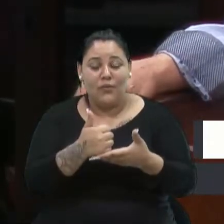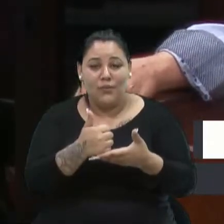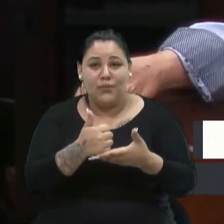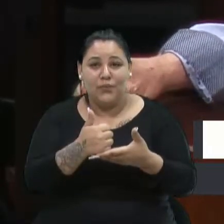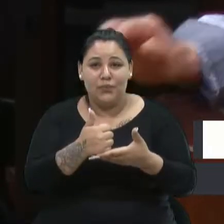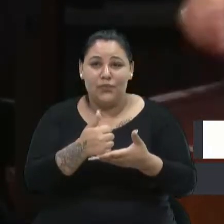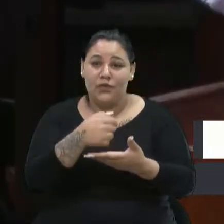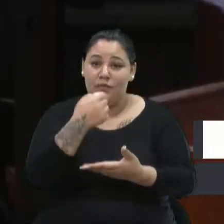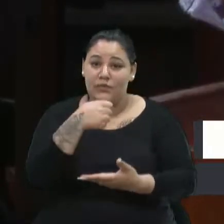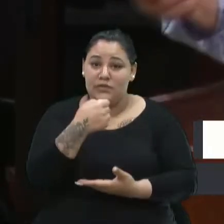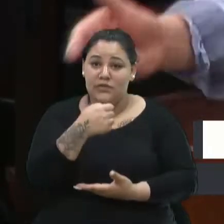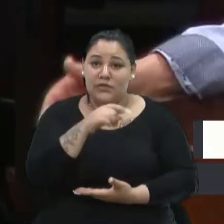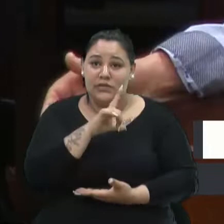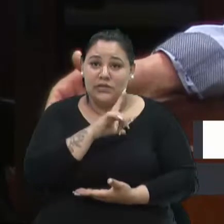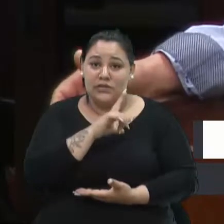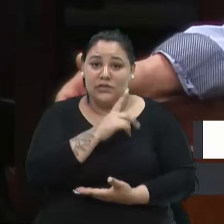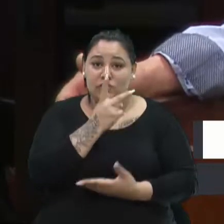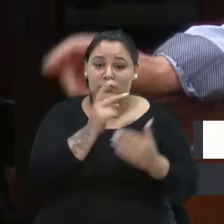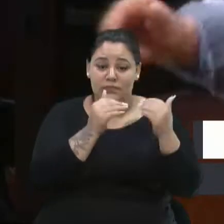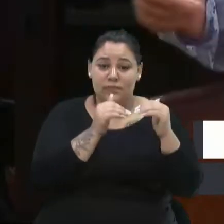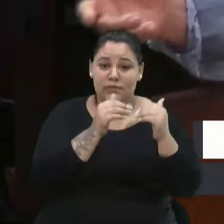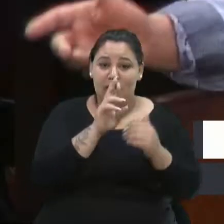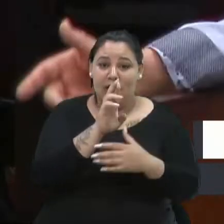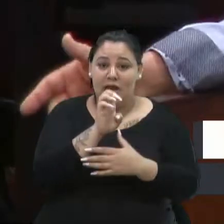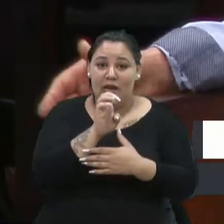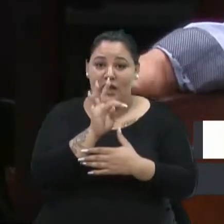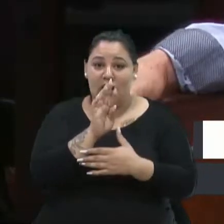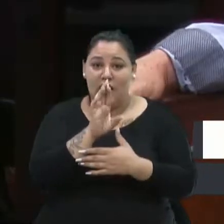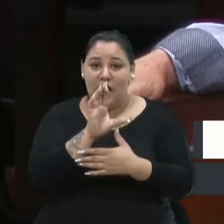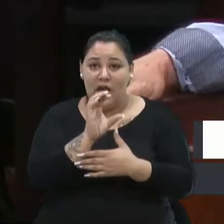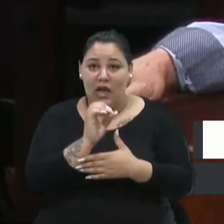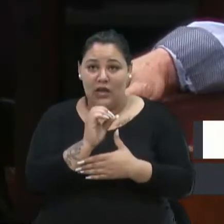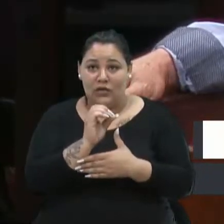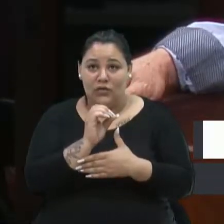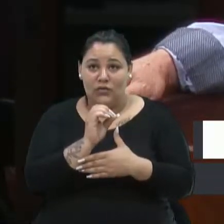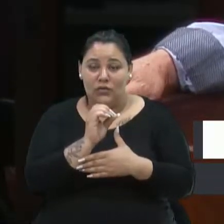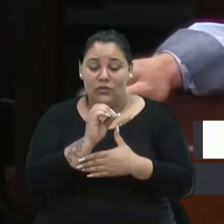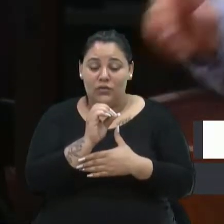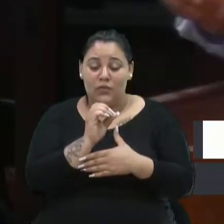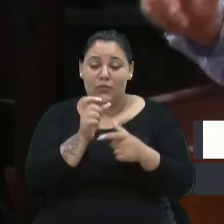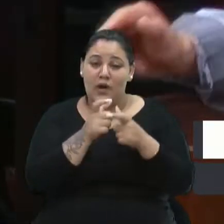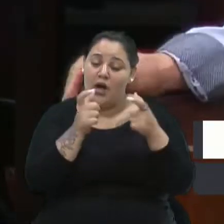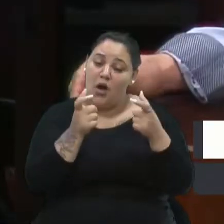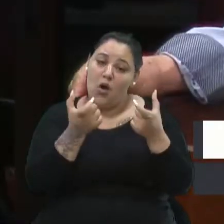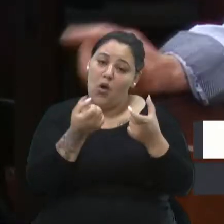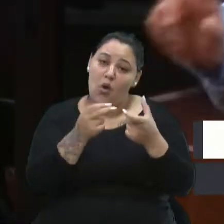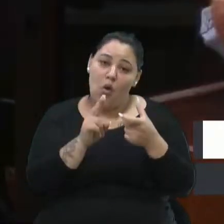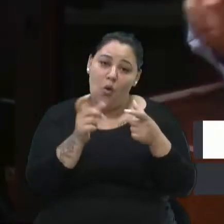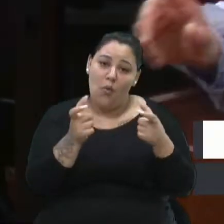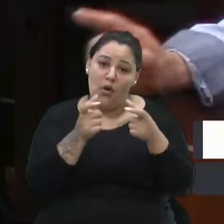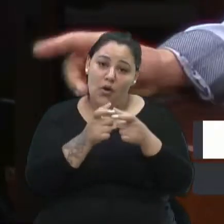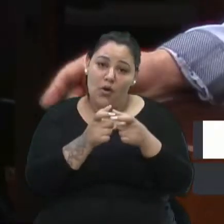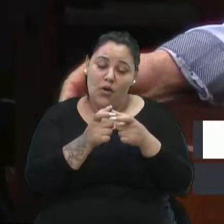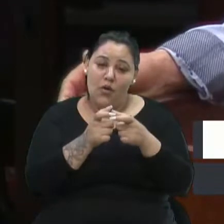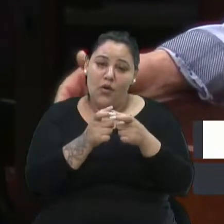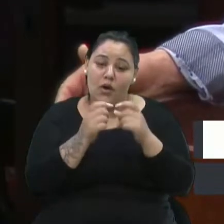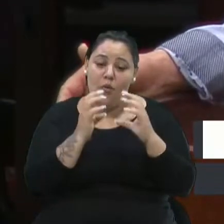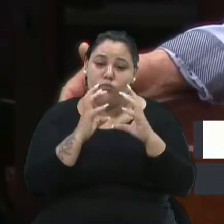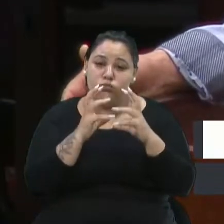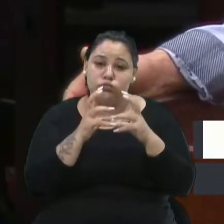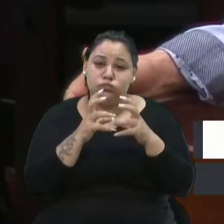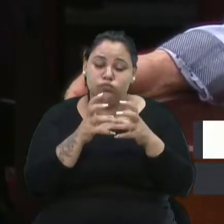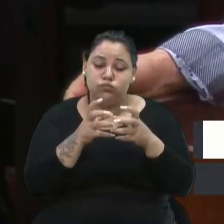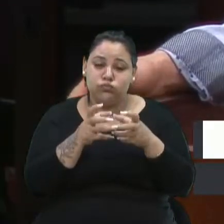gente tivesse, 2 PC grandes, se não for mais grandona, um pouco menor porte, e um trator esteira para o interior fazer